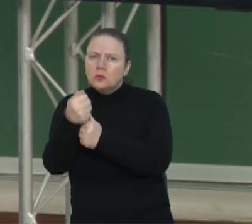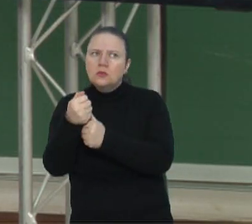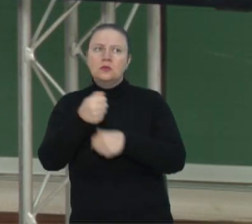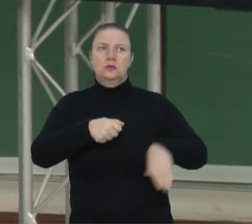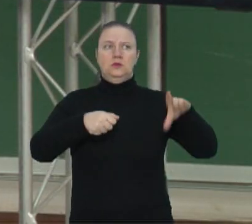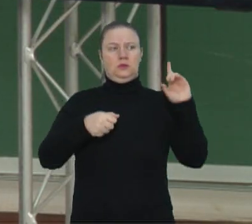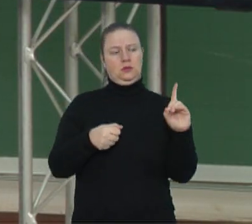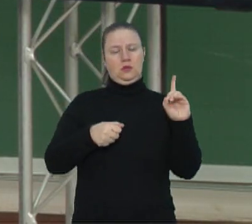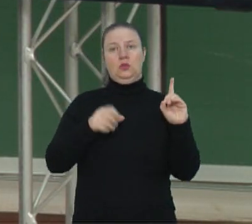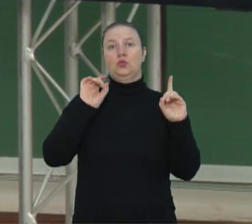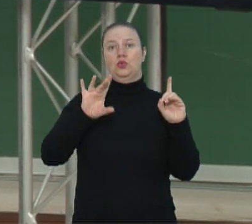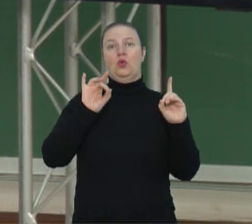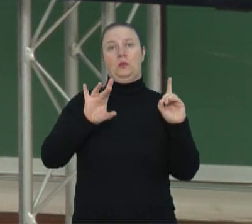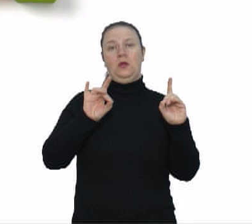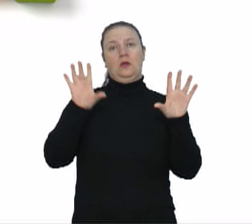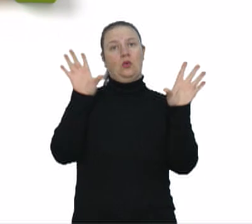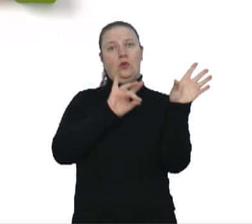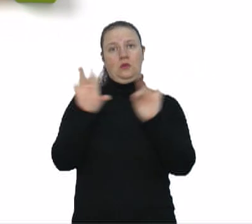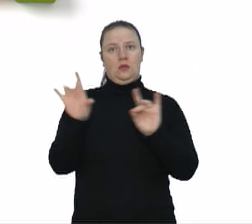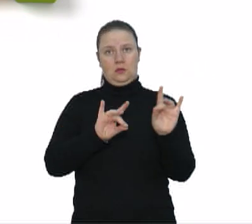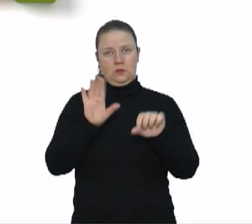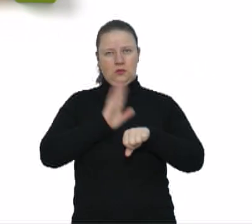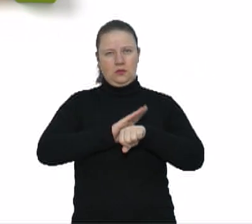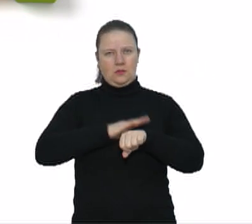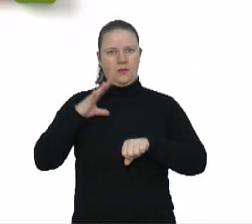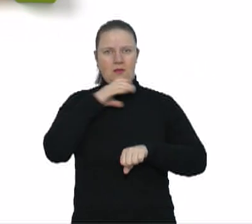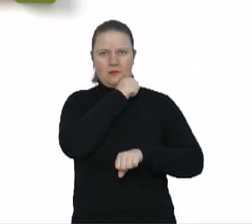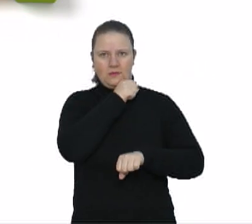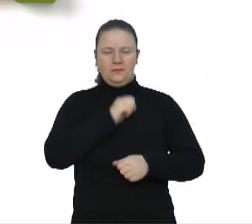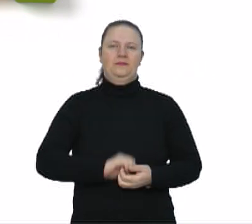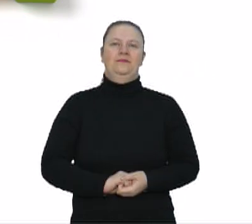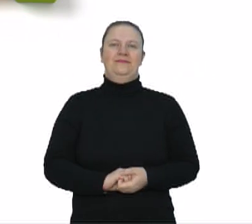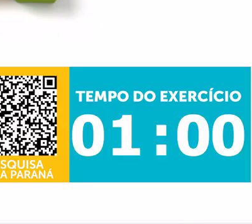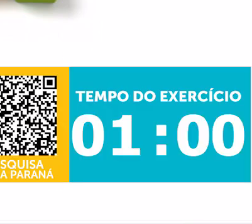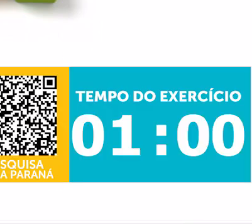somente a colagem. Tempo para vocês.